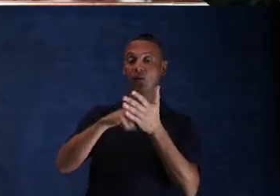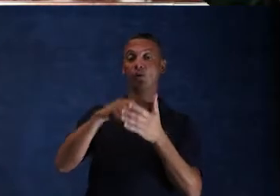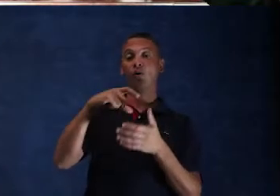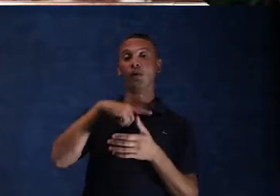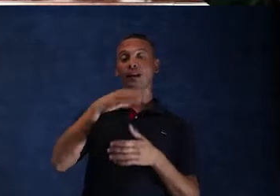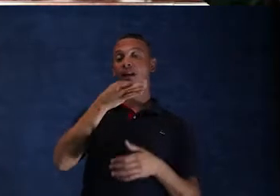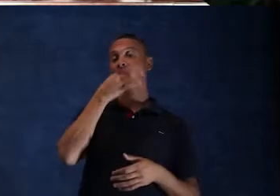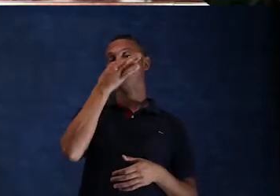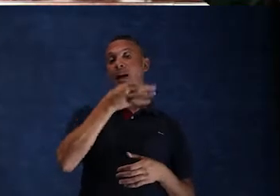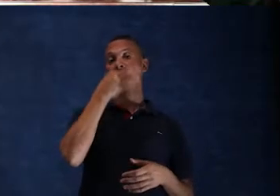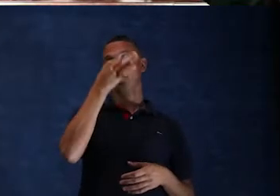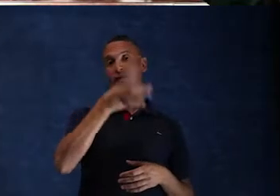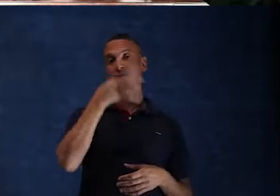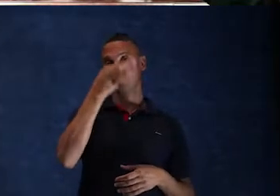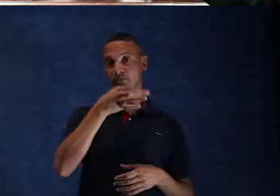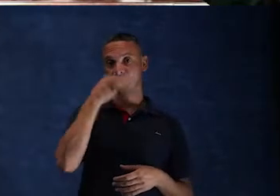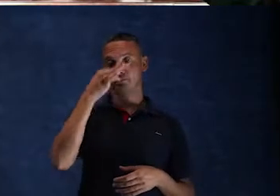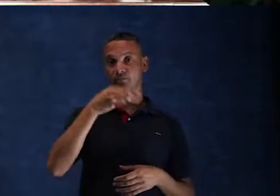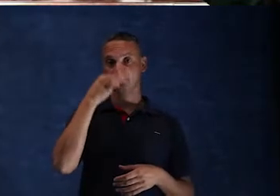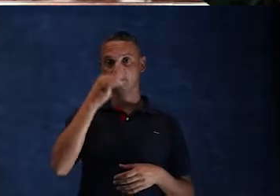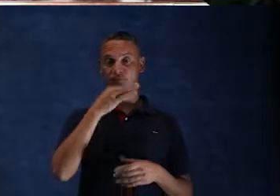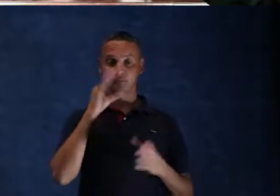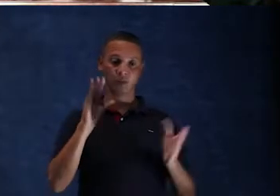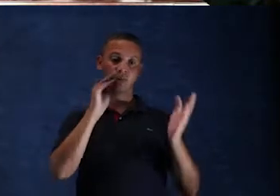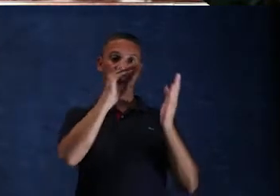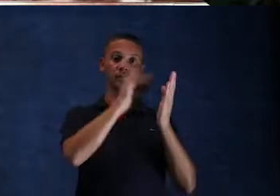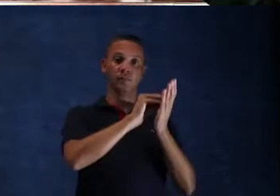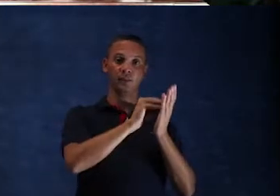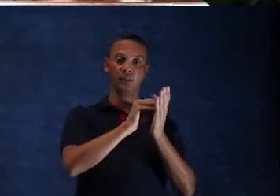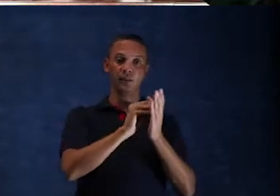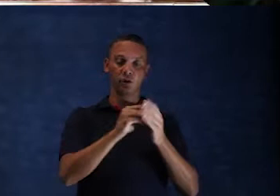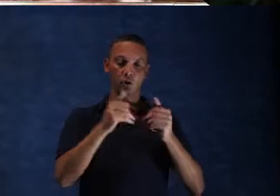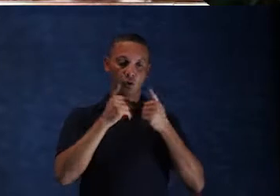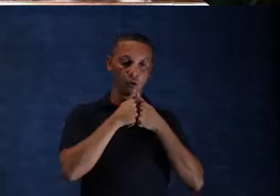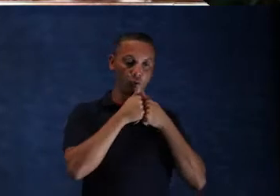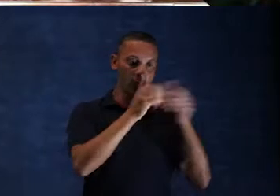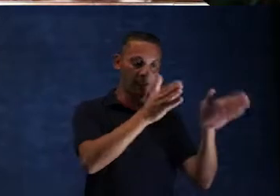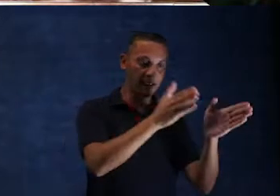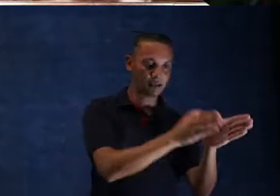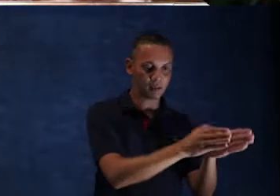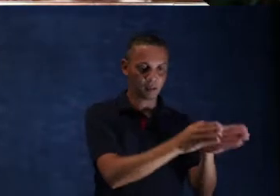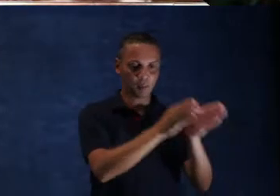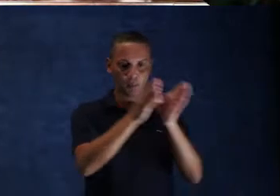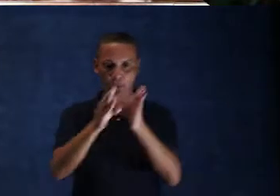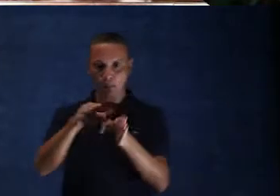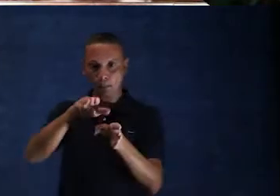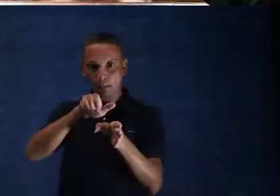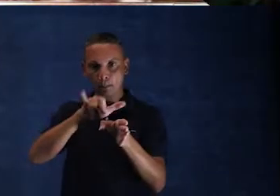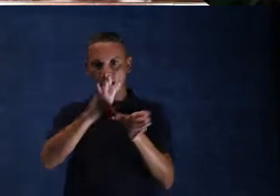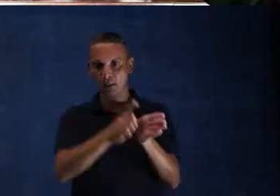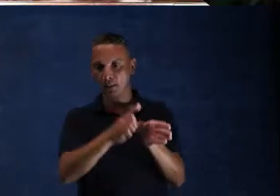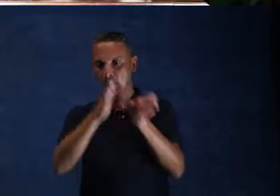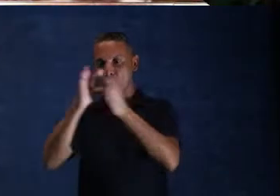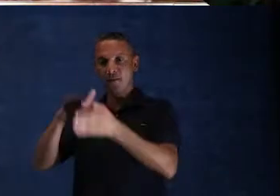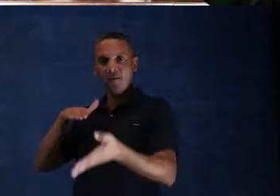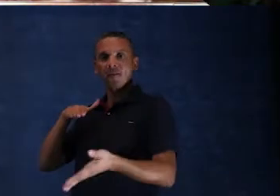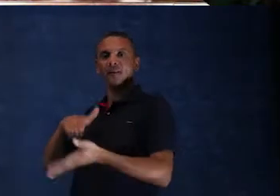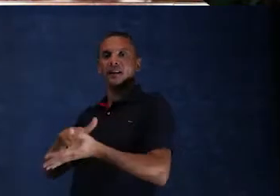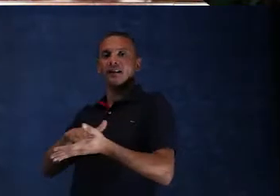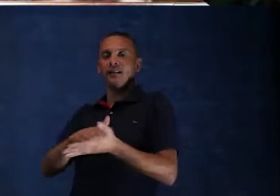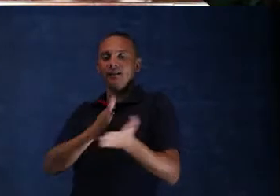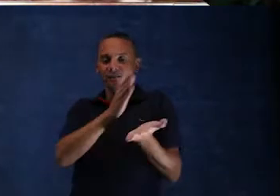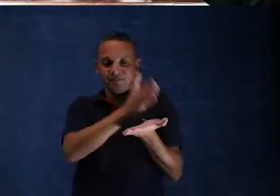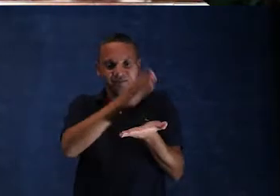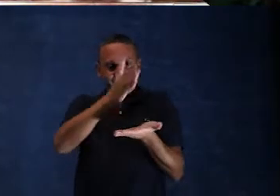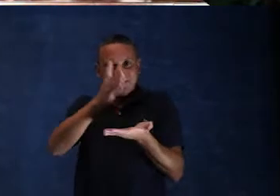uma narrativa que está comprometida com princípio, meio e fim, o crime resolvido e tal, e outros que não estão por aí,